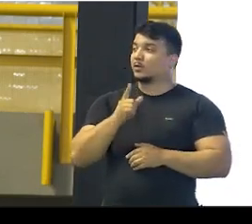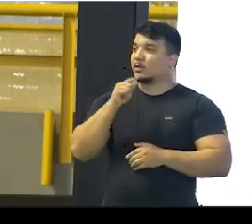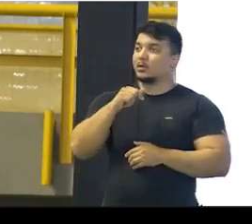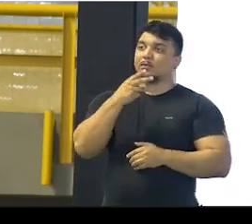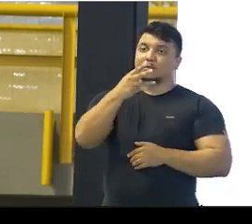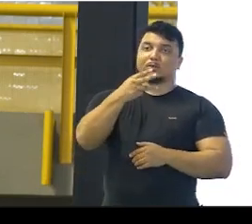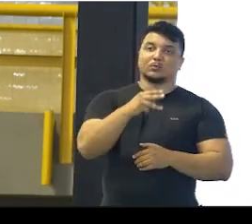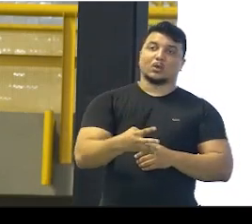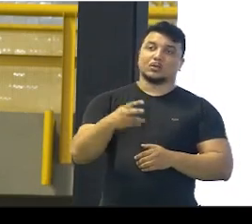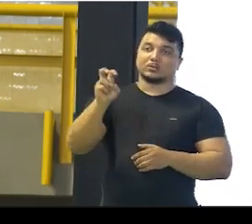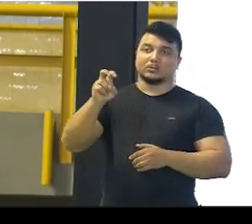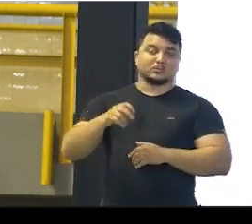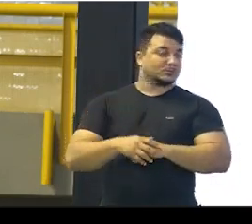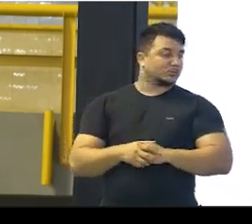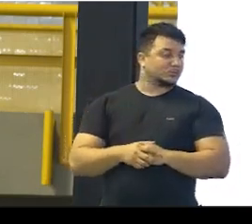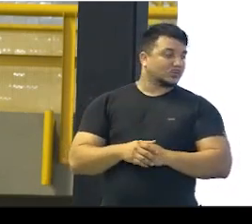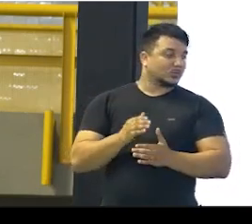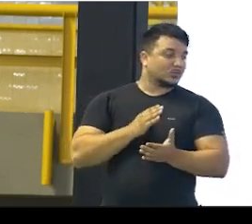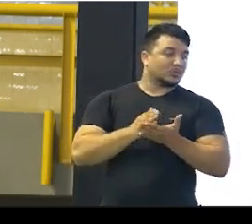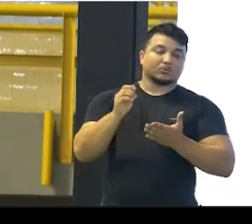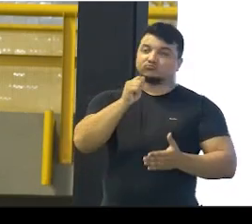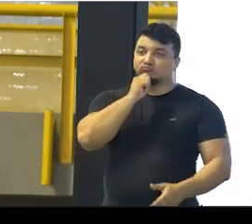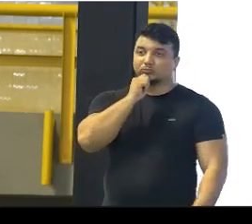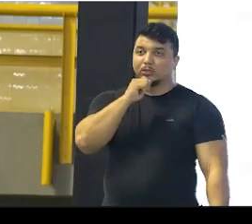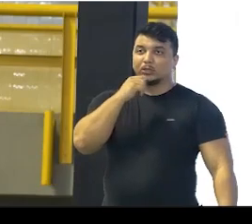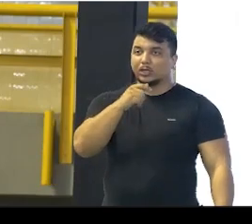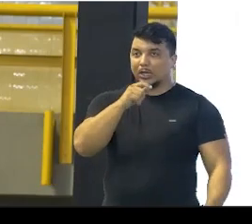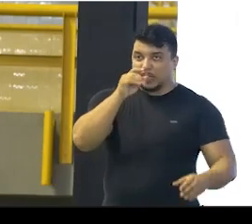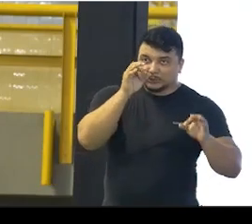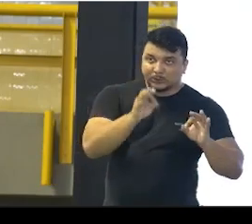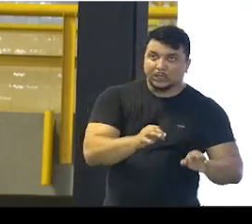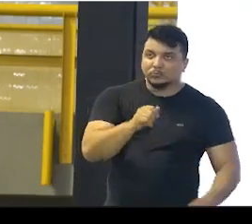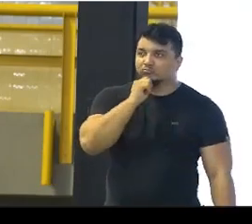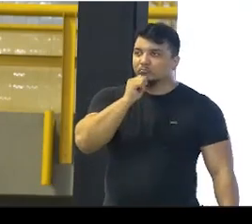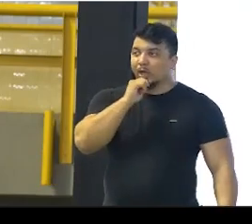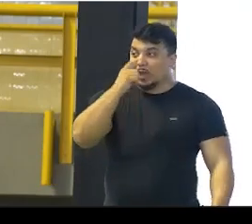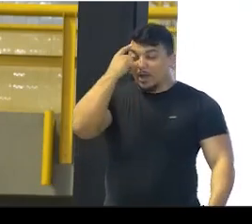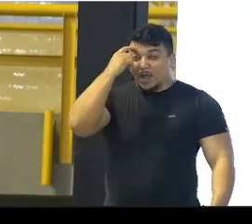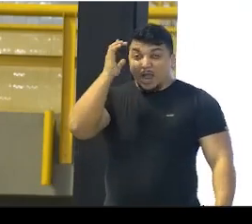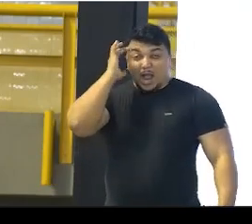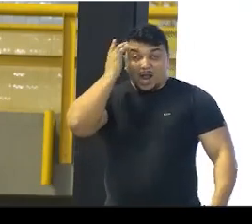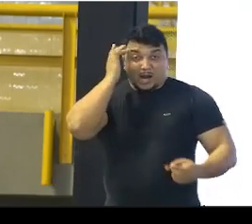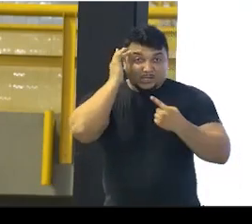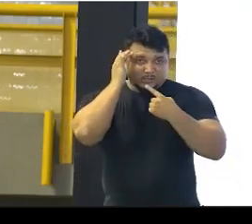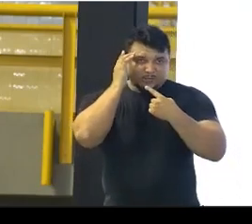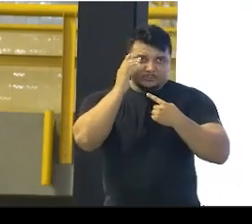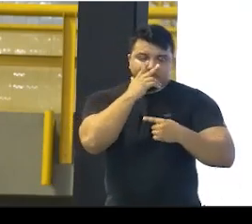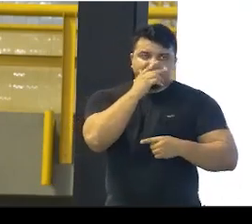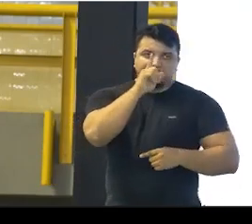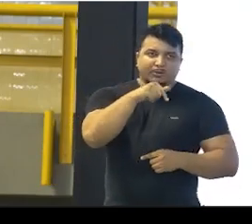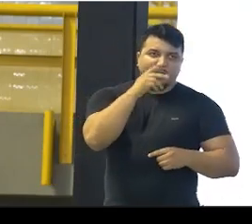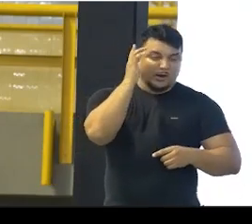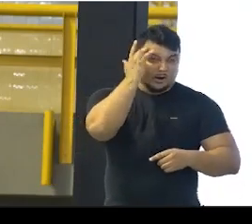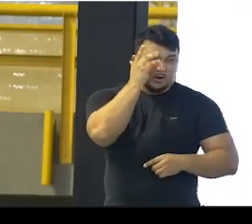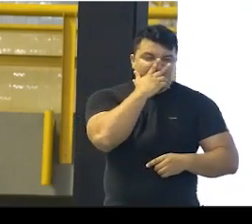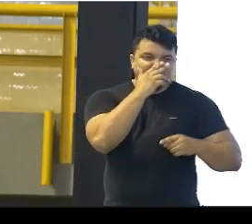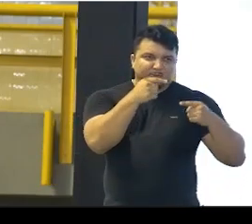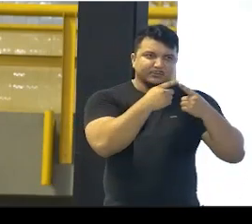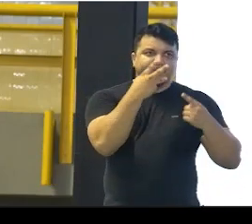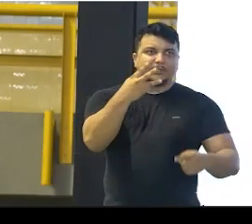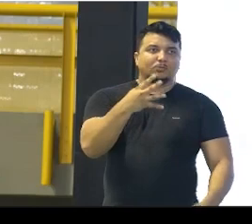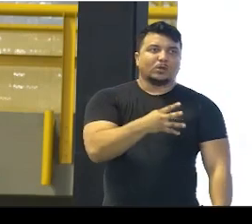você tinha que dividir para poder, você tem que comprar que sobre a quantidade de arame. Ou que dê exato ou